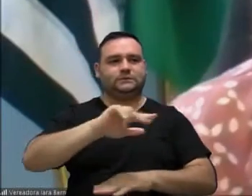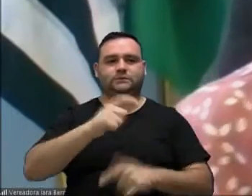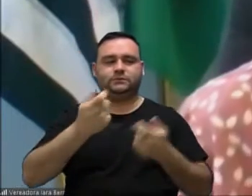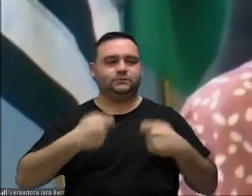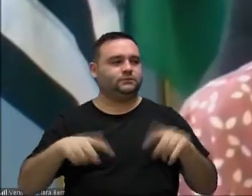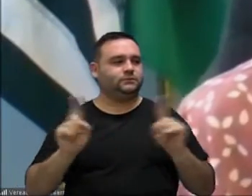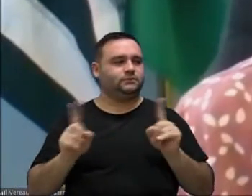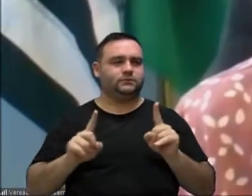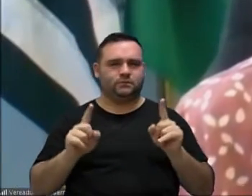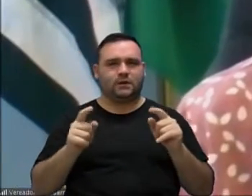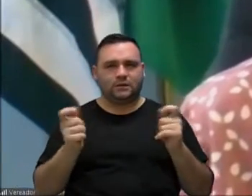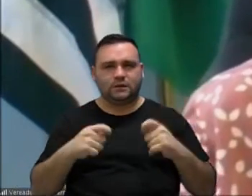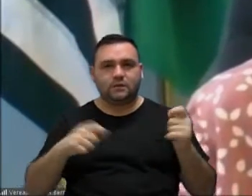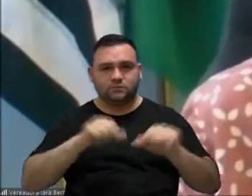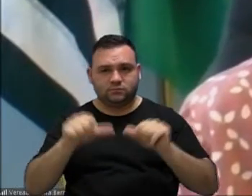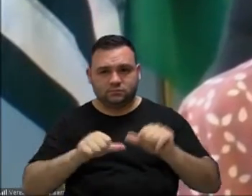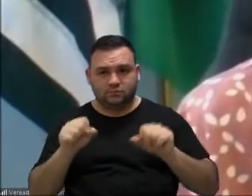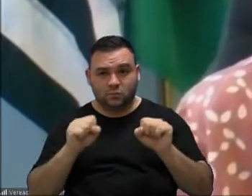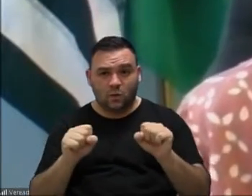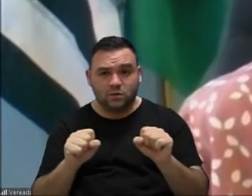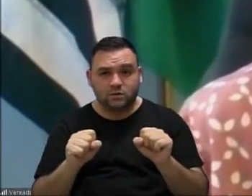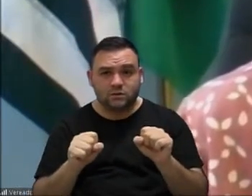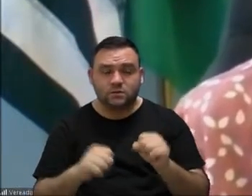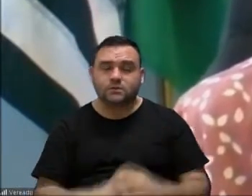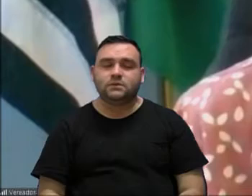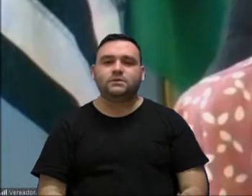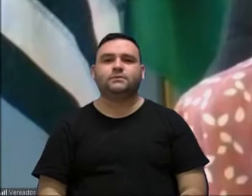é possível corrigir isso, presidente?